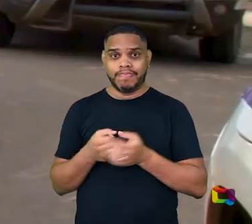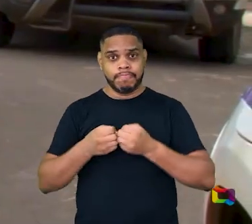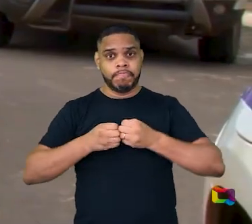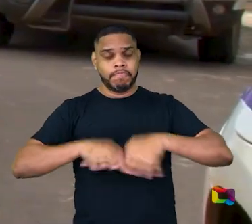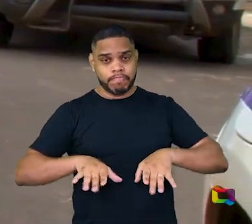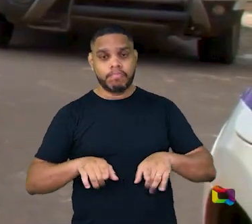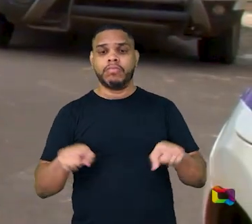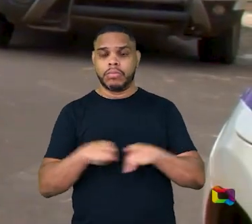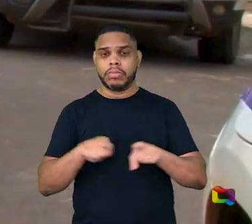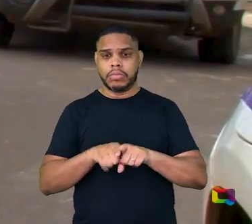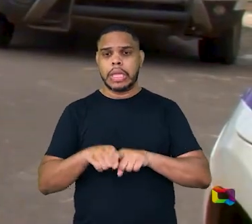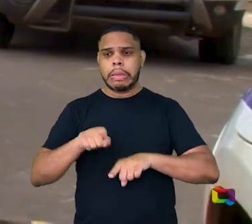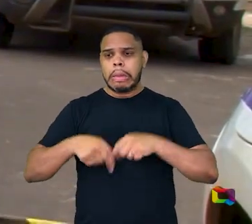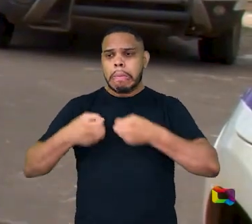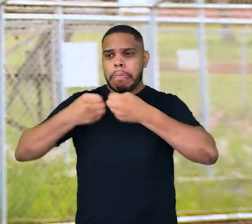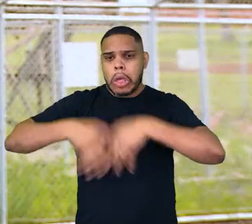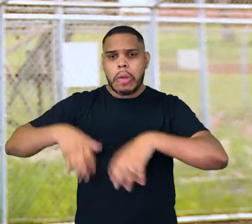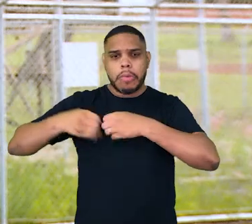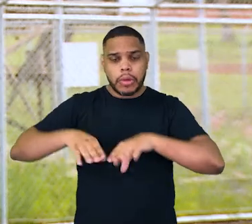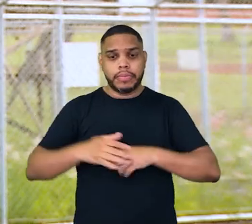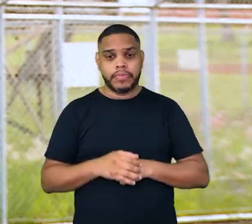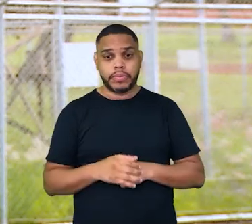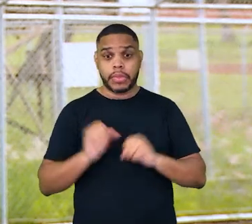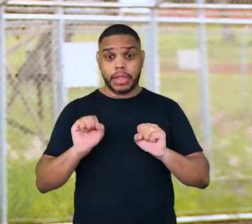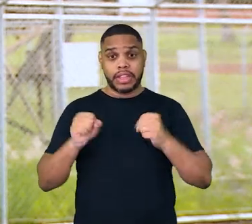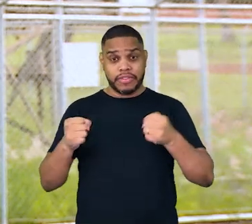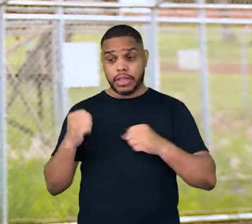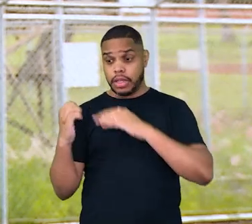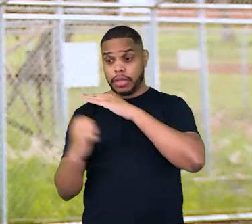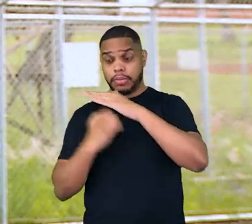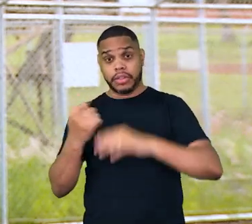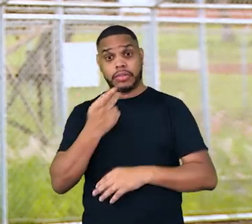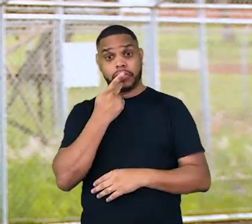danos morais e materiais. Em defesa, a